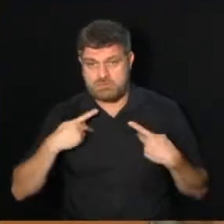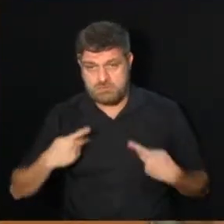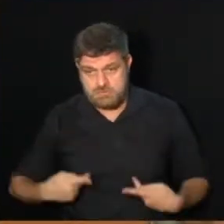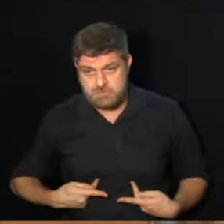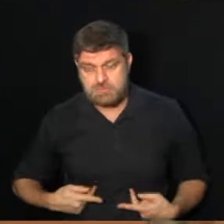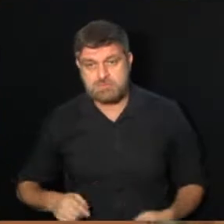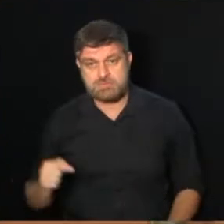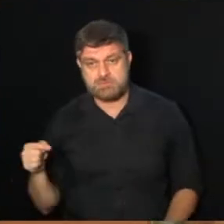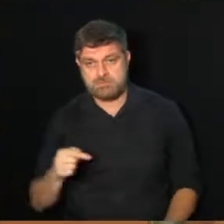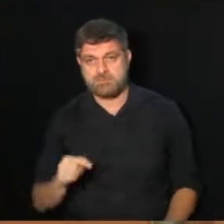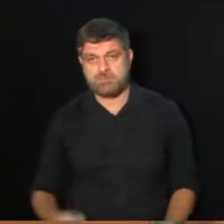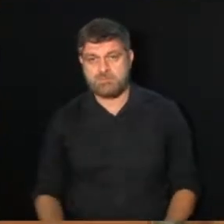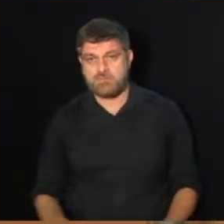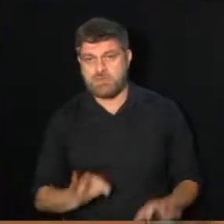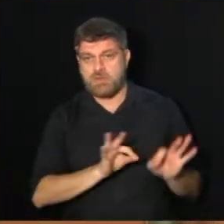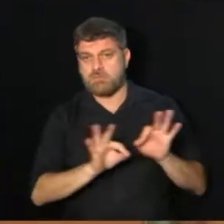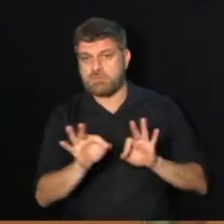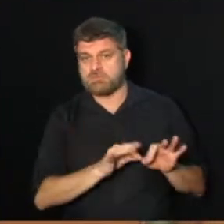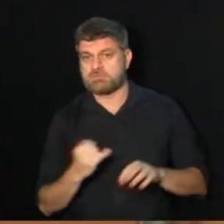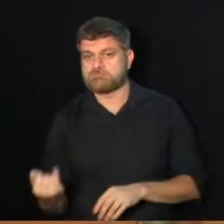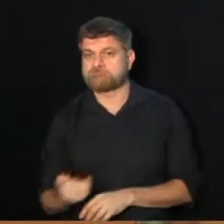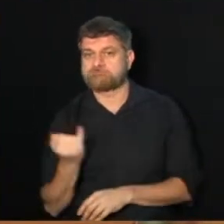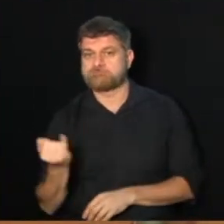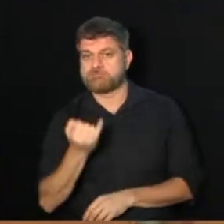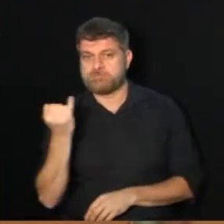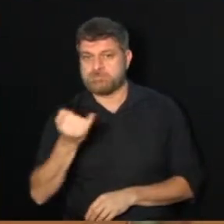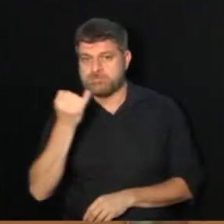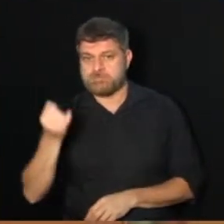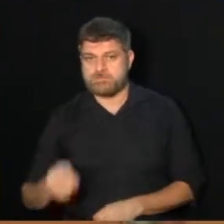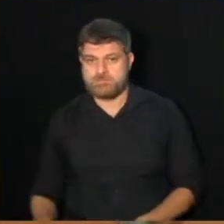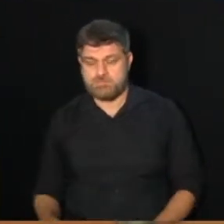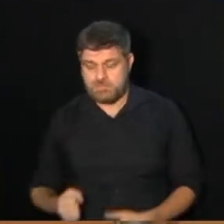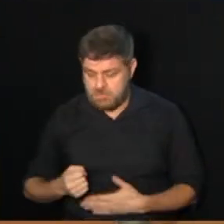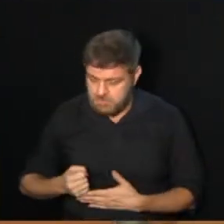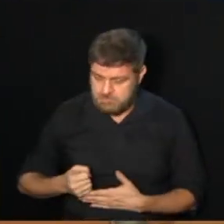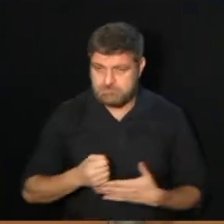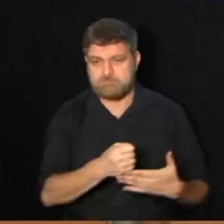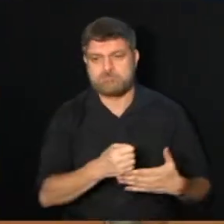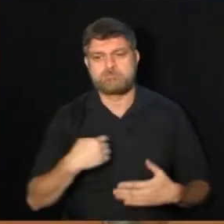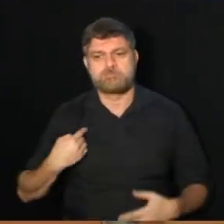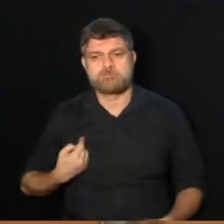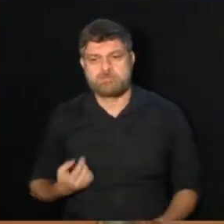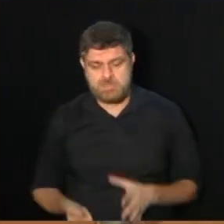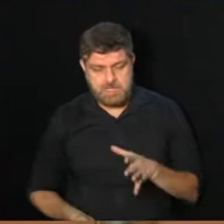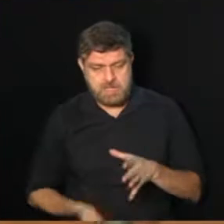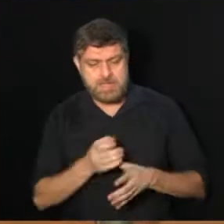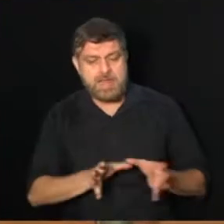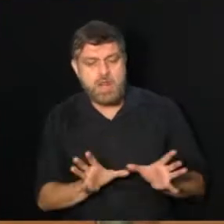meritório, importante contribuição na construção de espaços, de